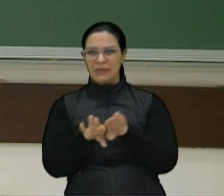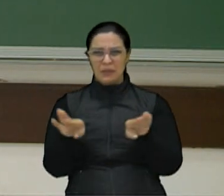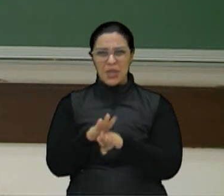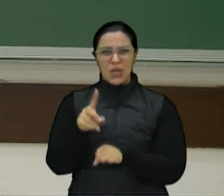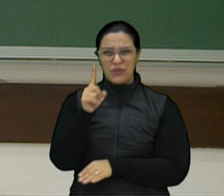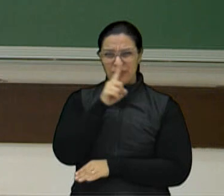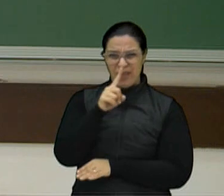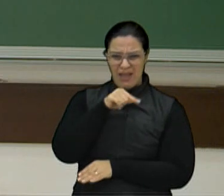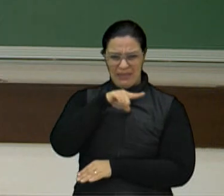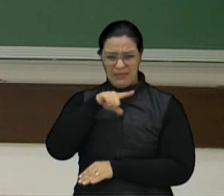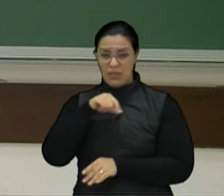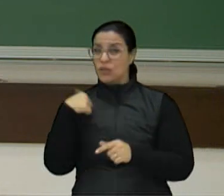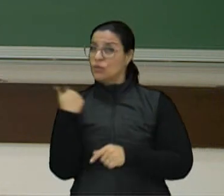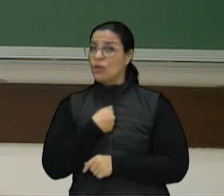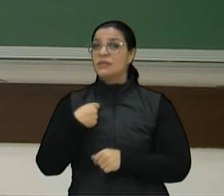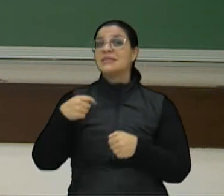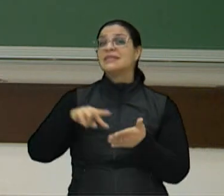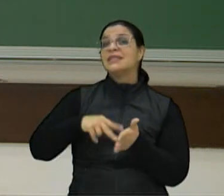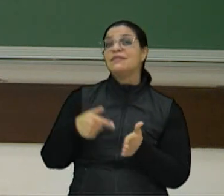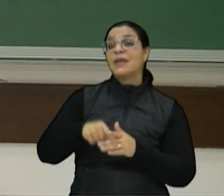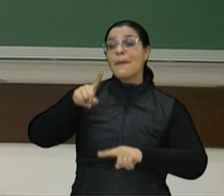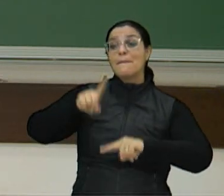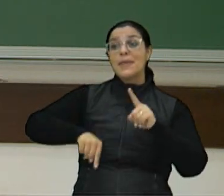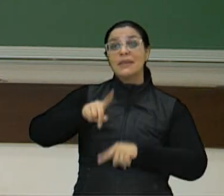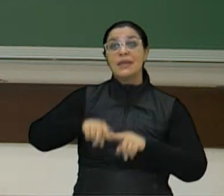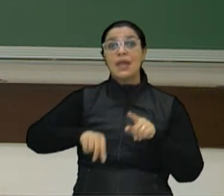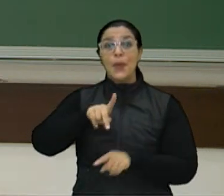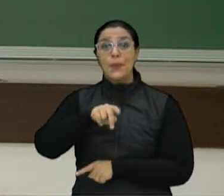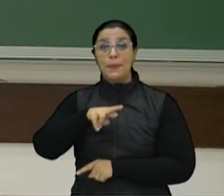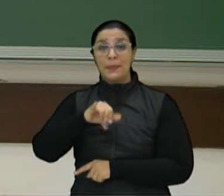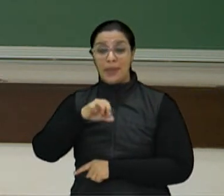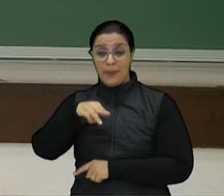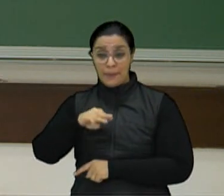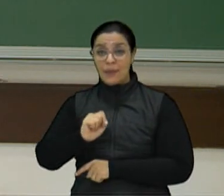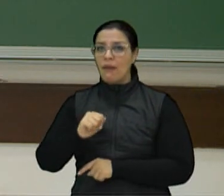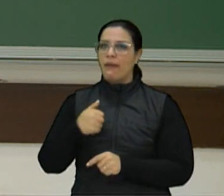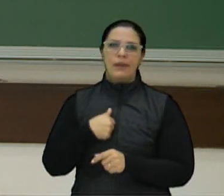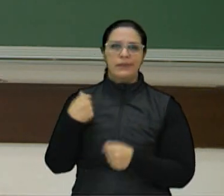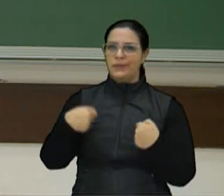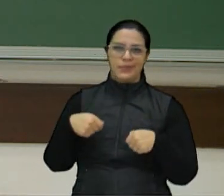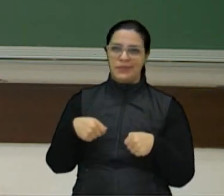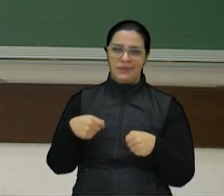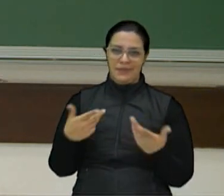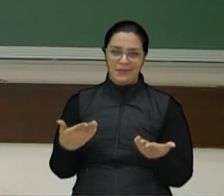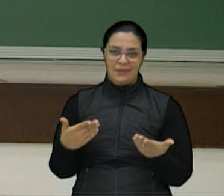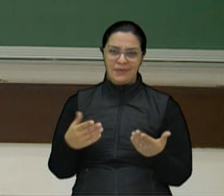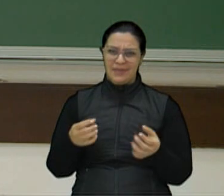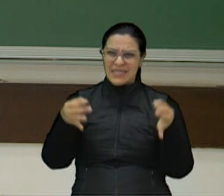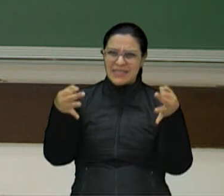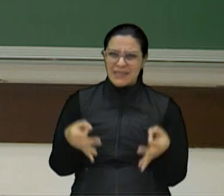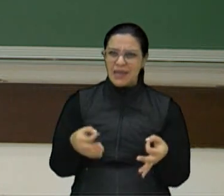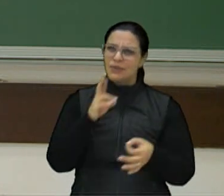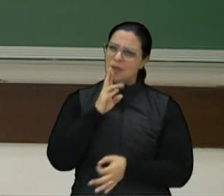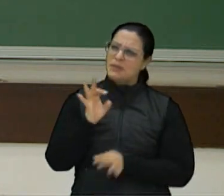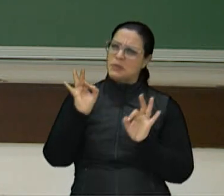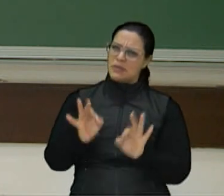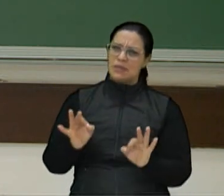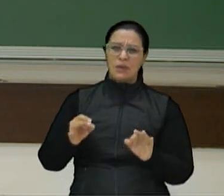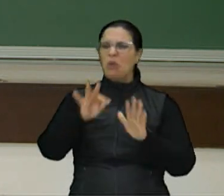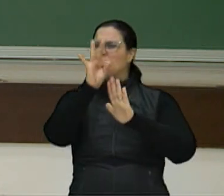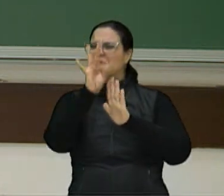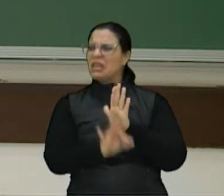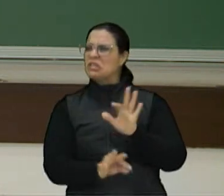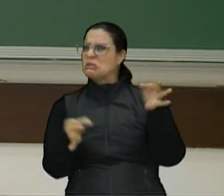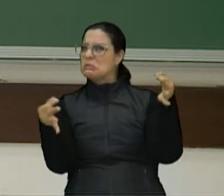uso desnecessário do quê? De matéria-prima. Você escreveu algo assim? Beleza, acertou. Não tem um